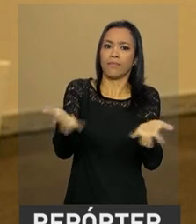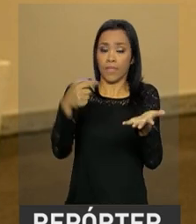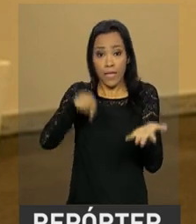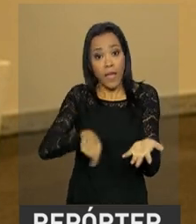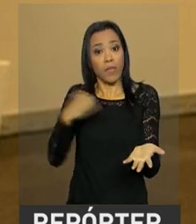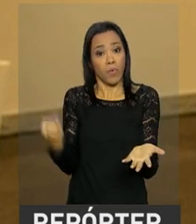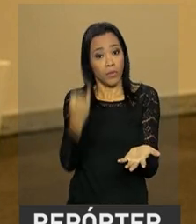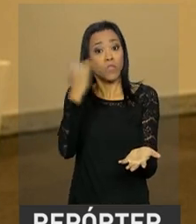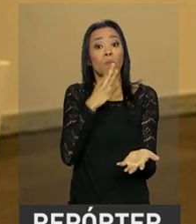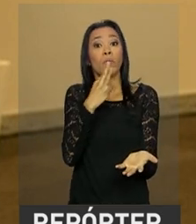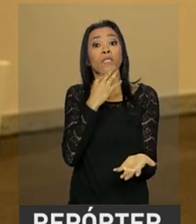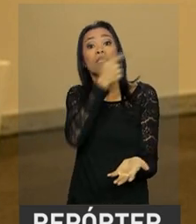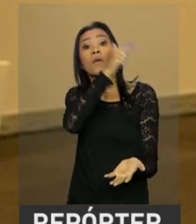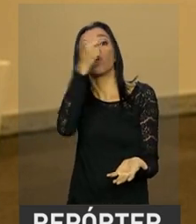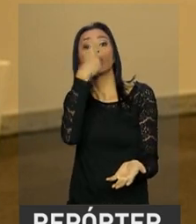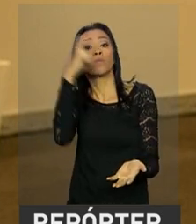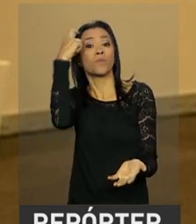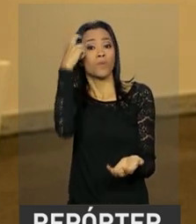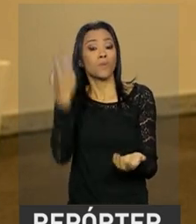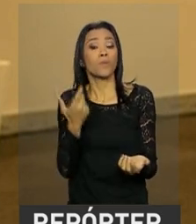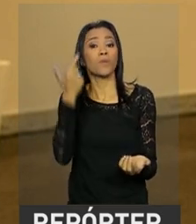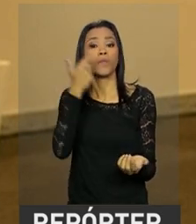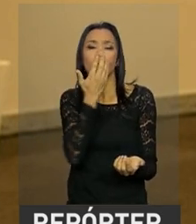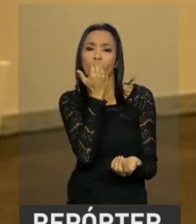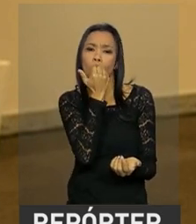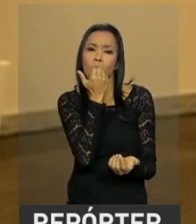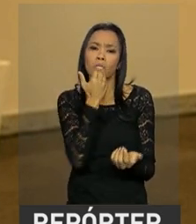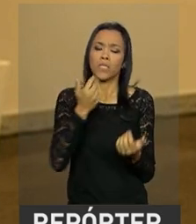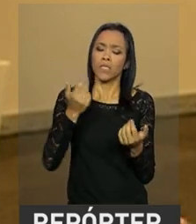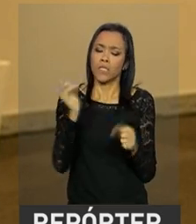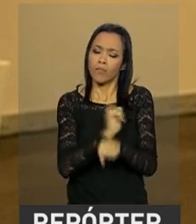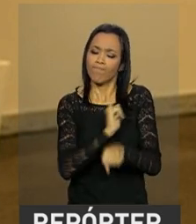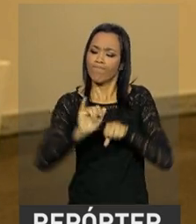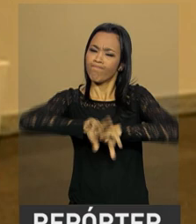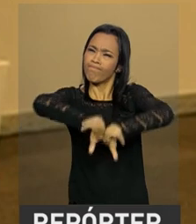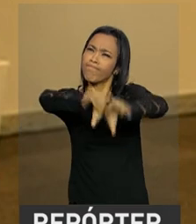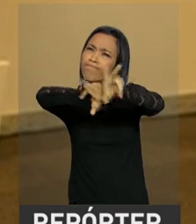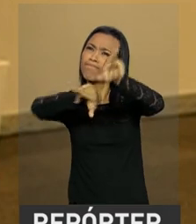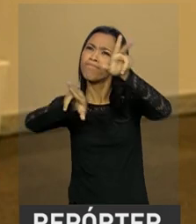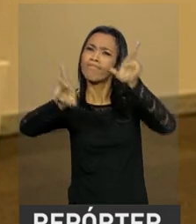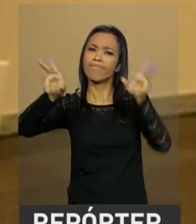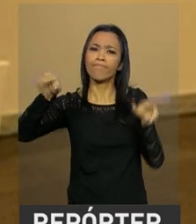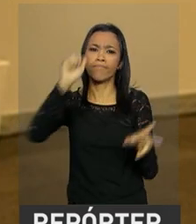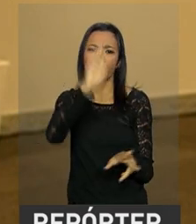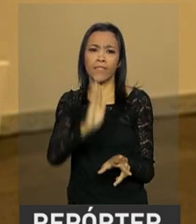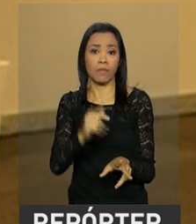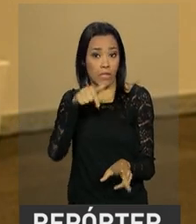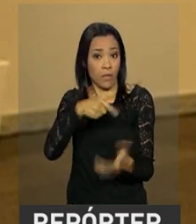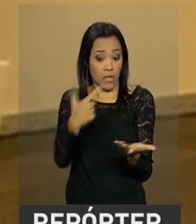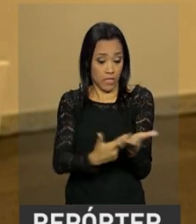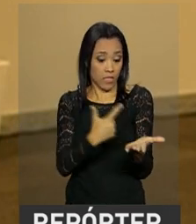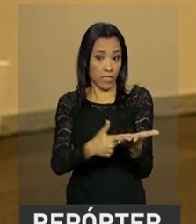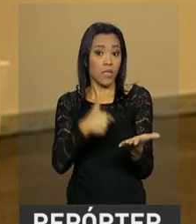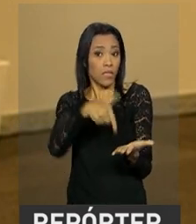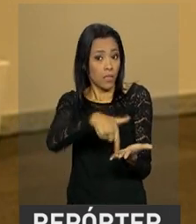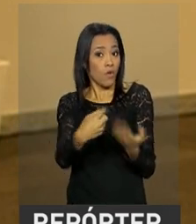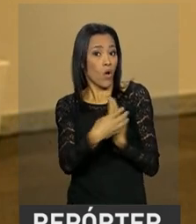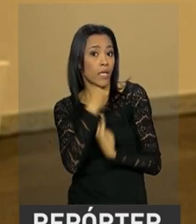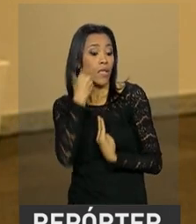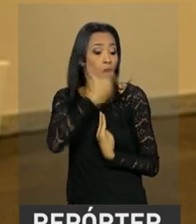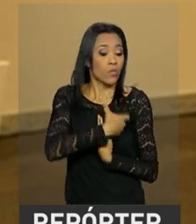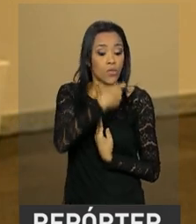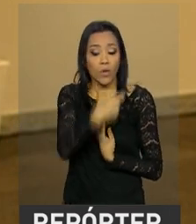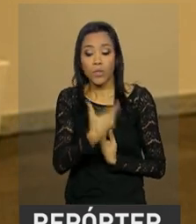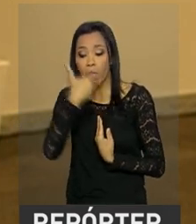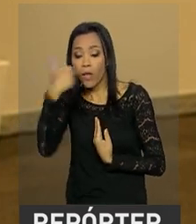importante ele também conhecer outras culturas, conhecer a gastronomia de outros locais. E a cartilha vai nesse direcionamento, mostrando o